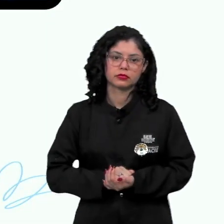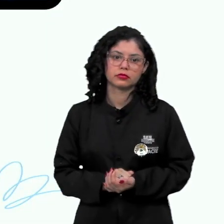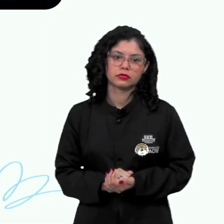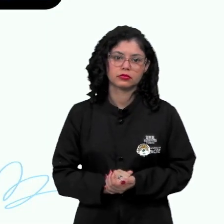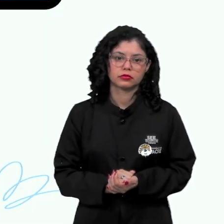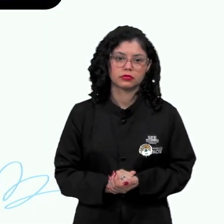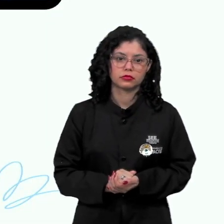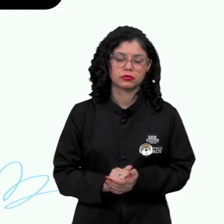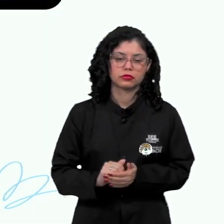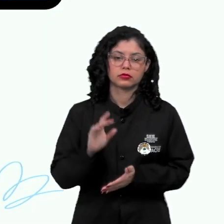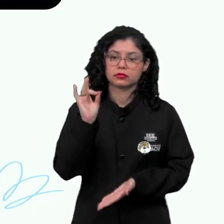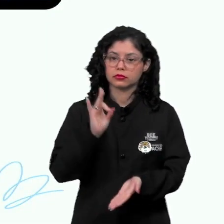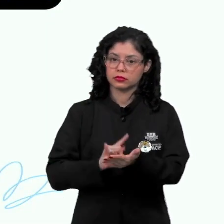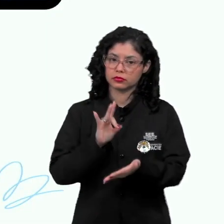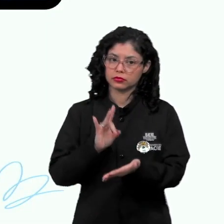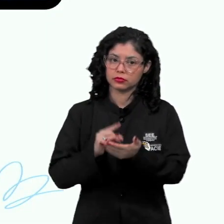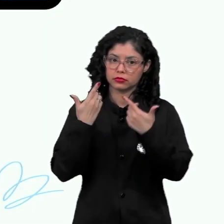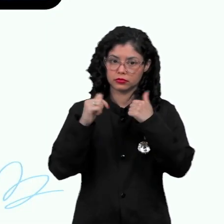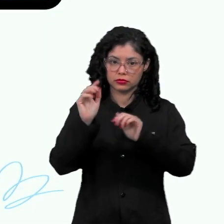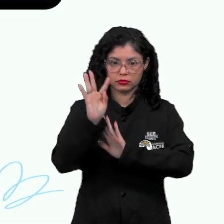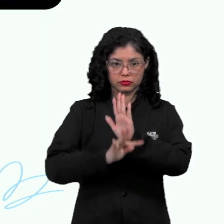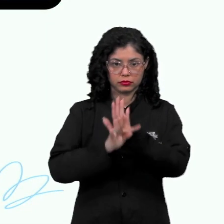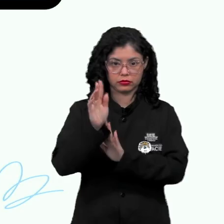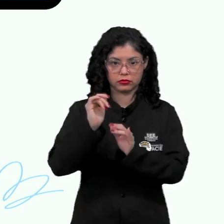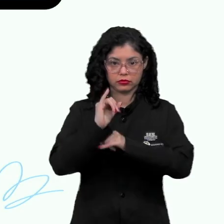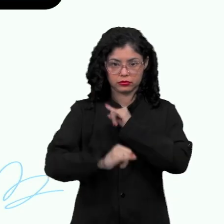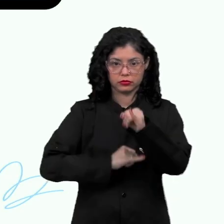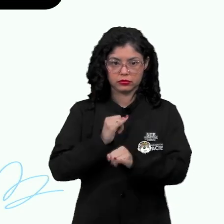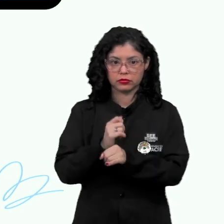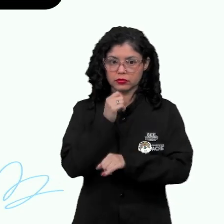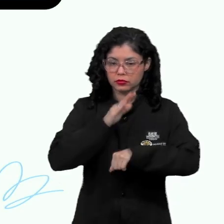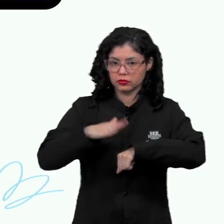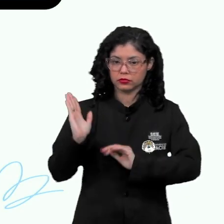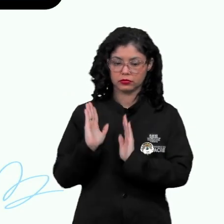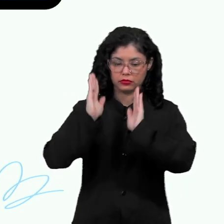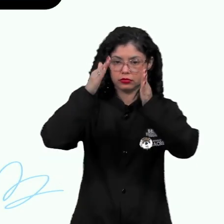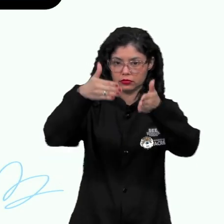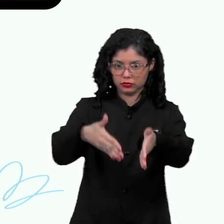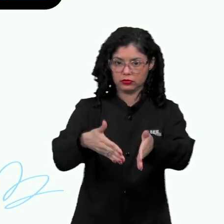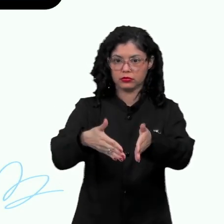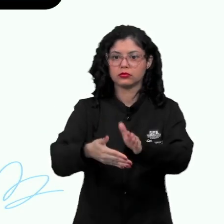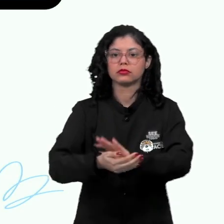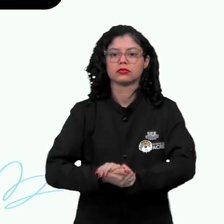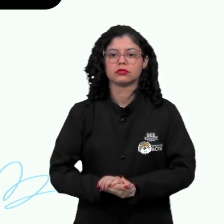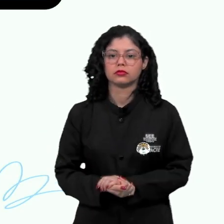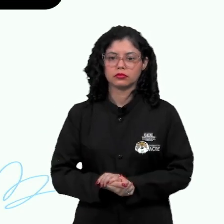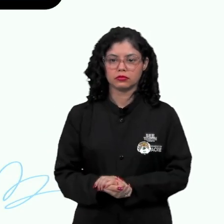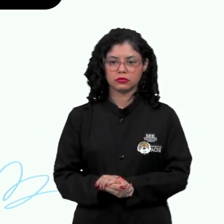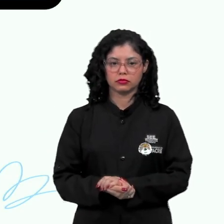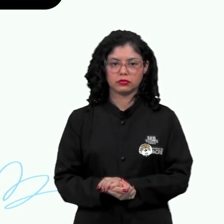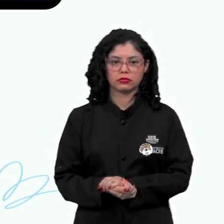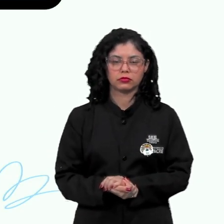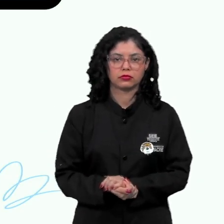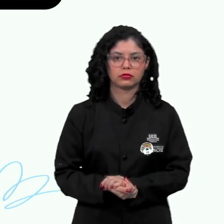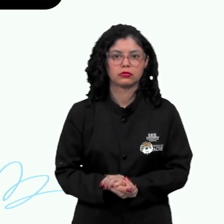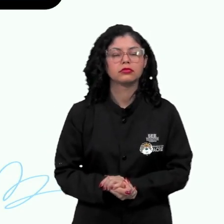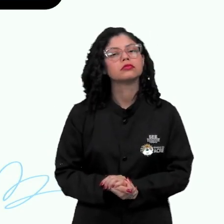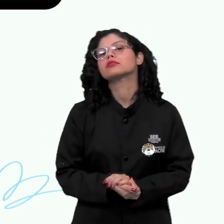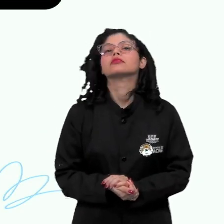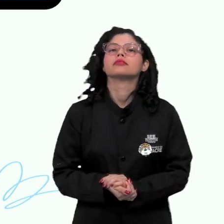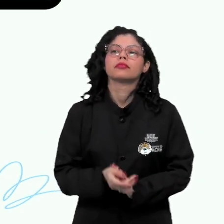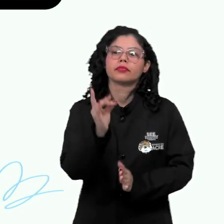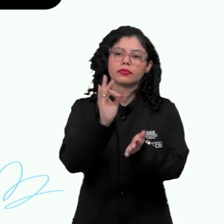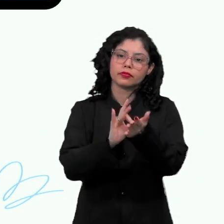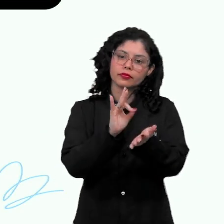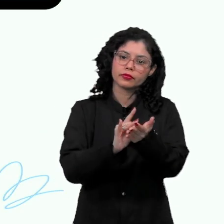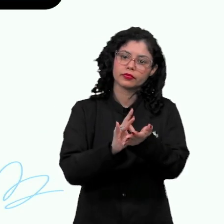por último, a linguagem dos textos jornalísticos na internet, ela costuma ser mais direta e objetiva. Isso